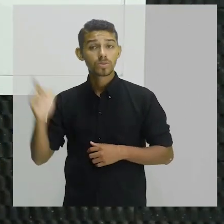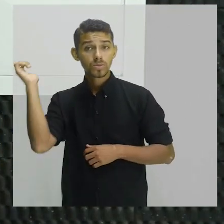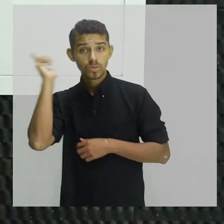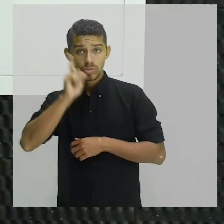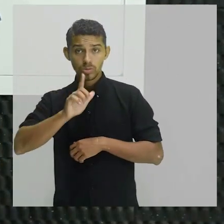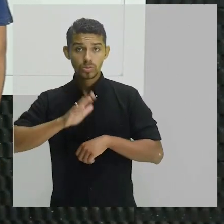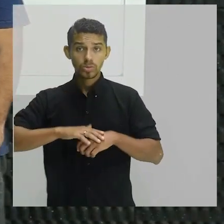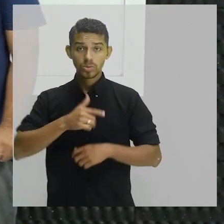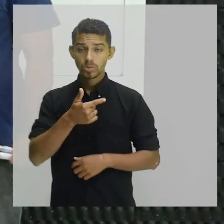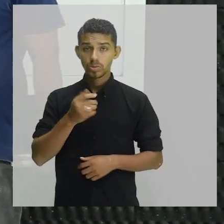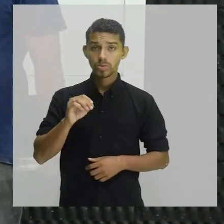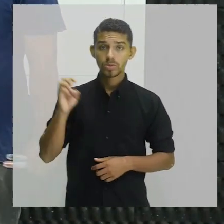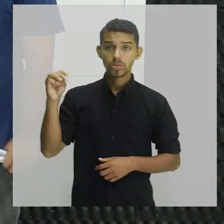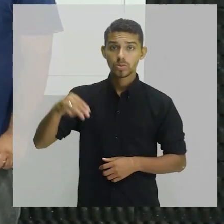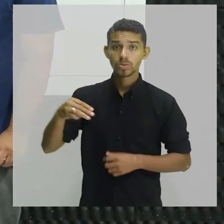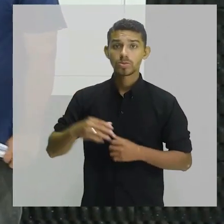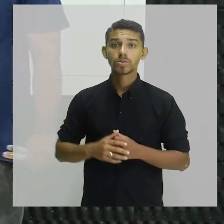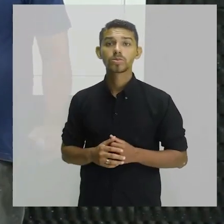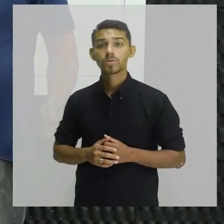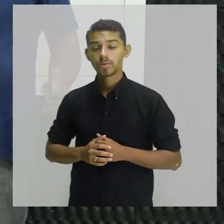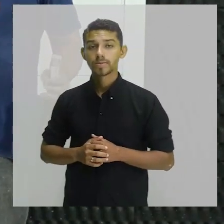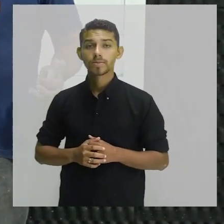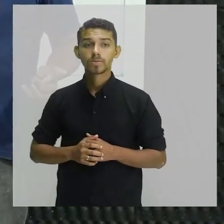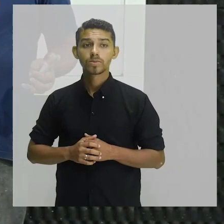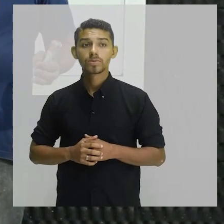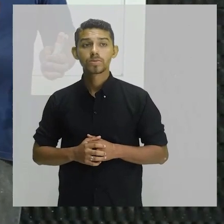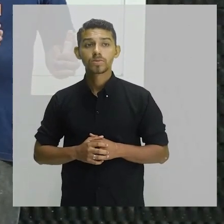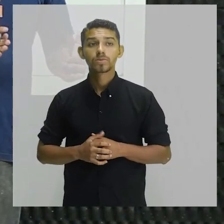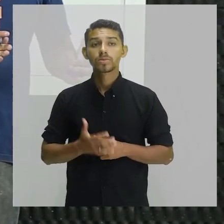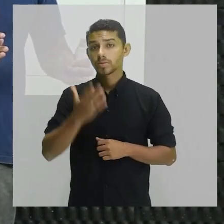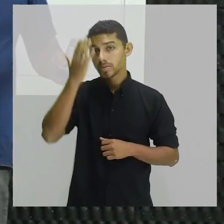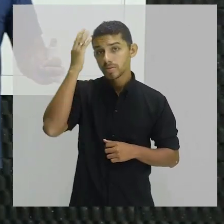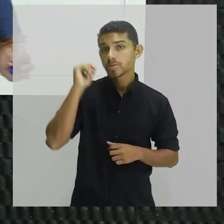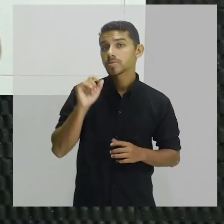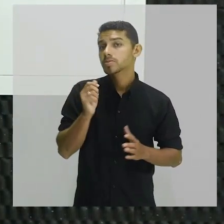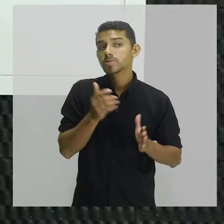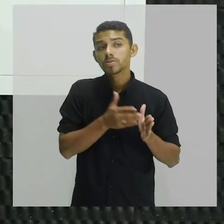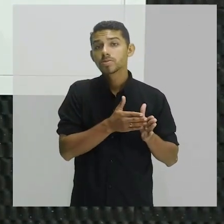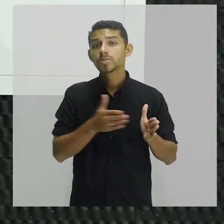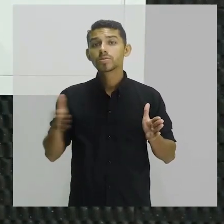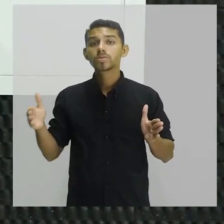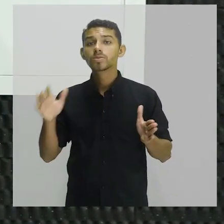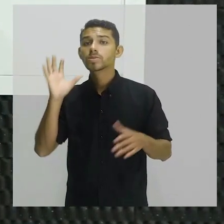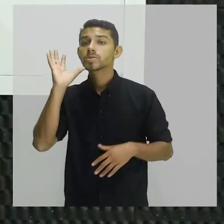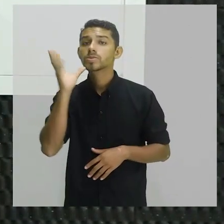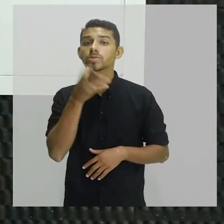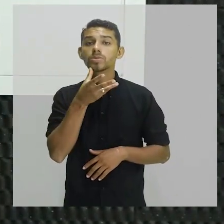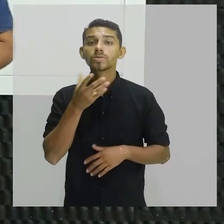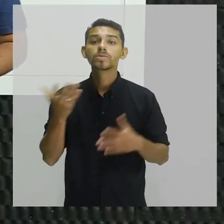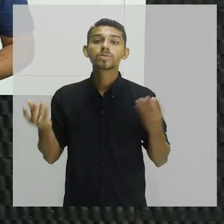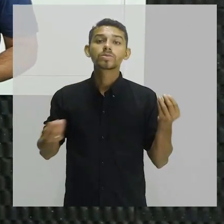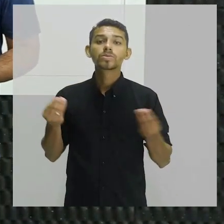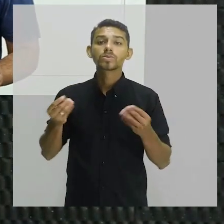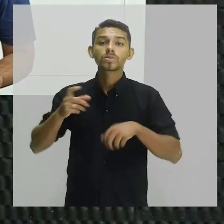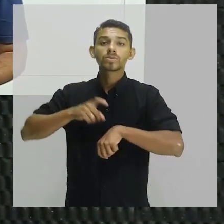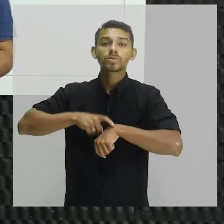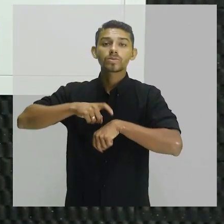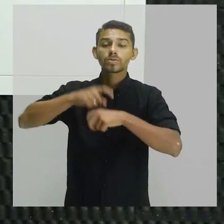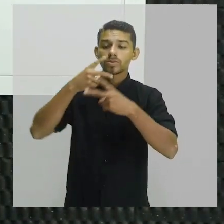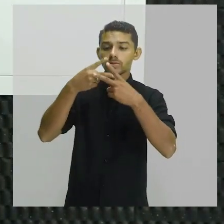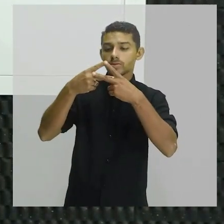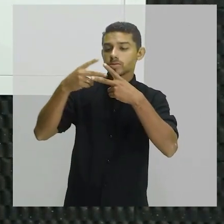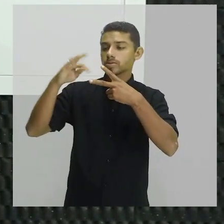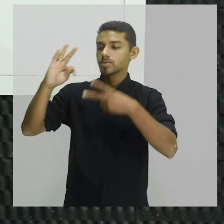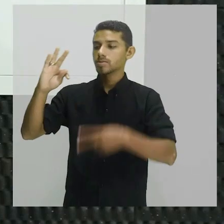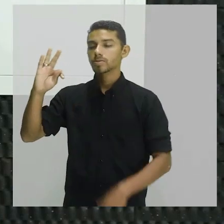de 20 metros por segundo, tá ok? Então, nós vamos saber durante quanto tempo isso aconteceu, né? Quanto